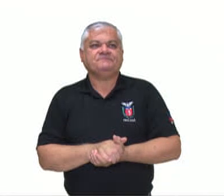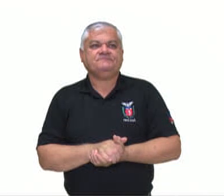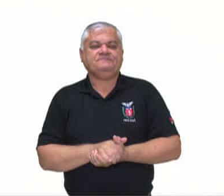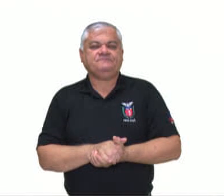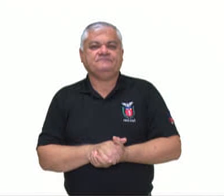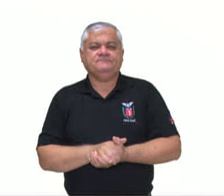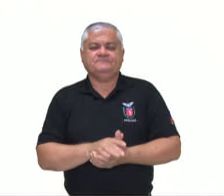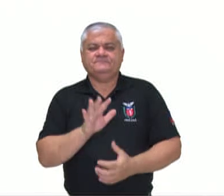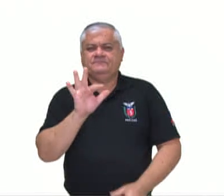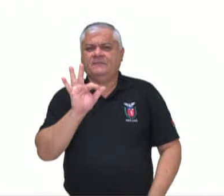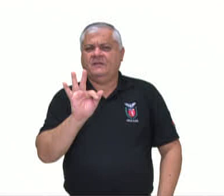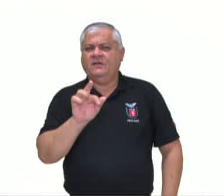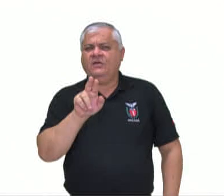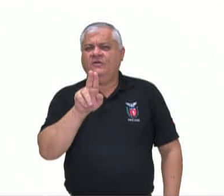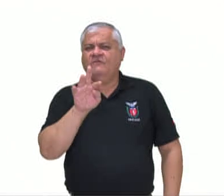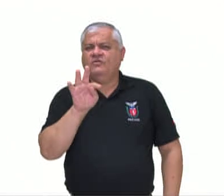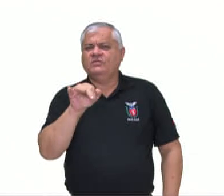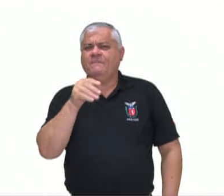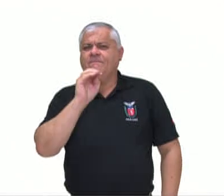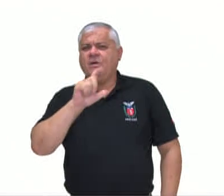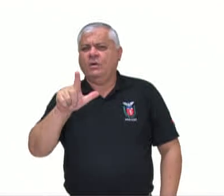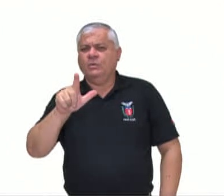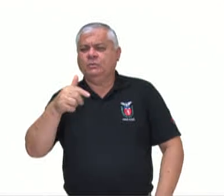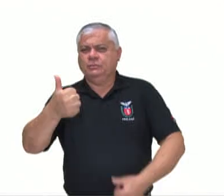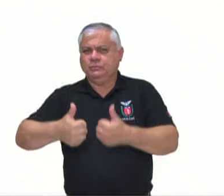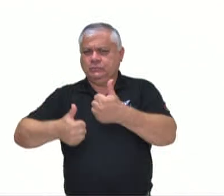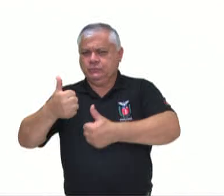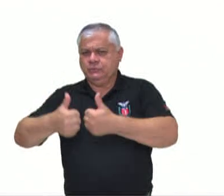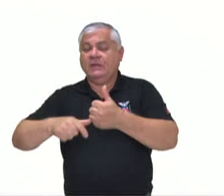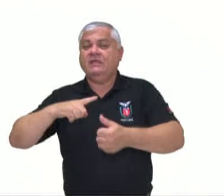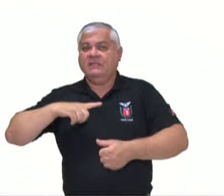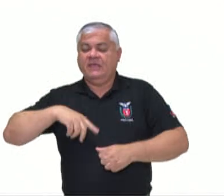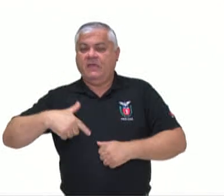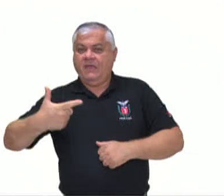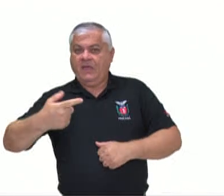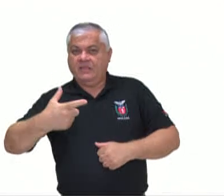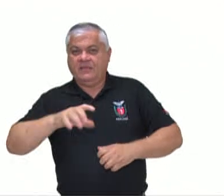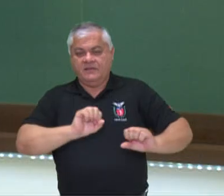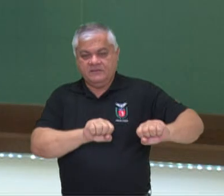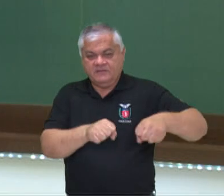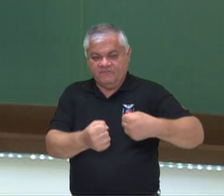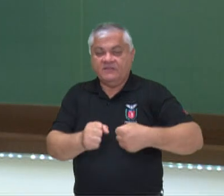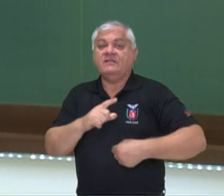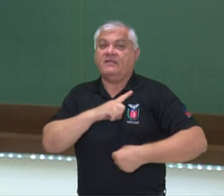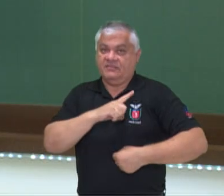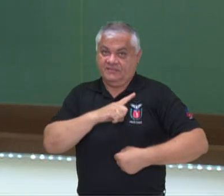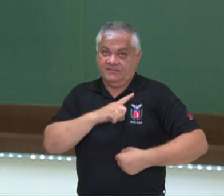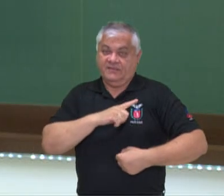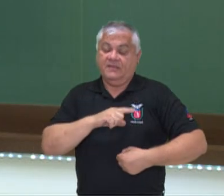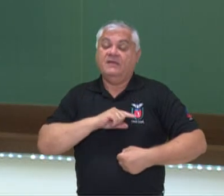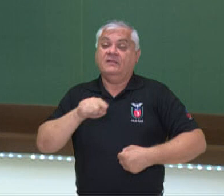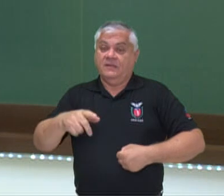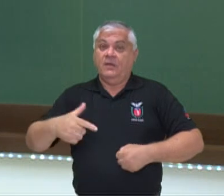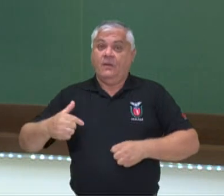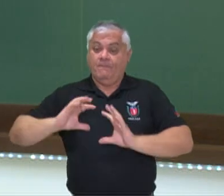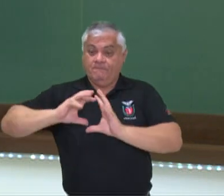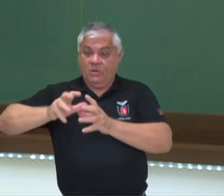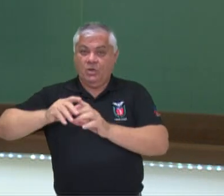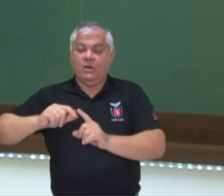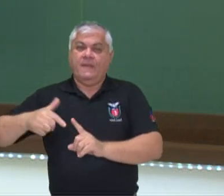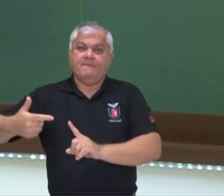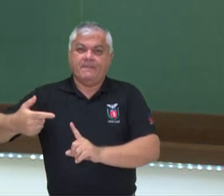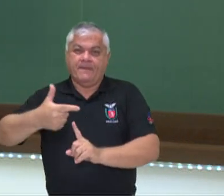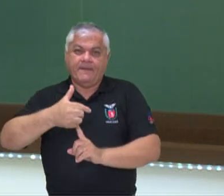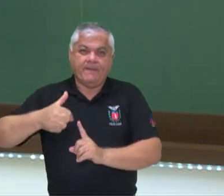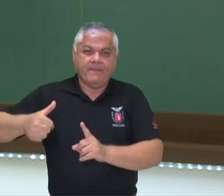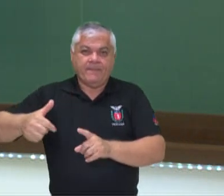elementos fundamentais dos esportes de invasão: o ataque e a defesa, como nós vimos. Quem tem a bola vai atacar, quem está sem a bola